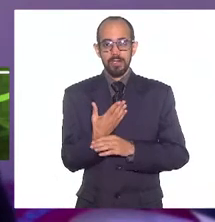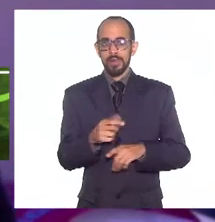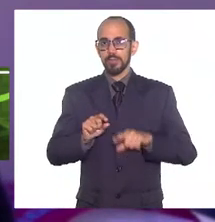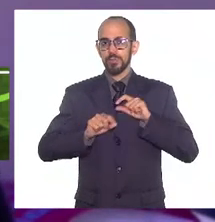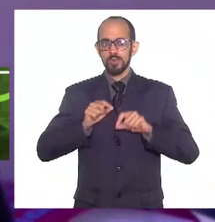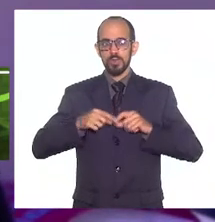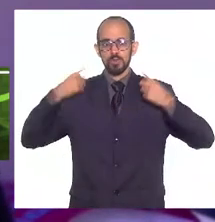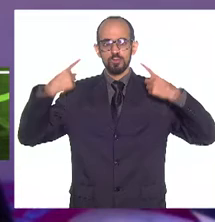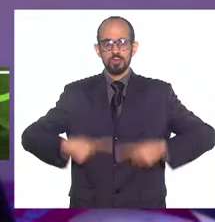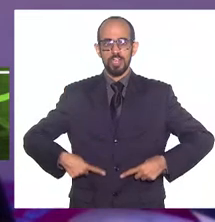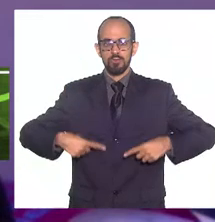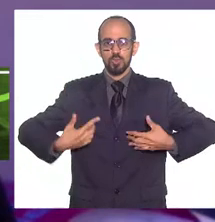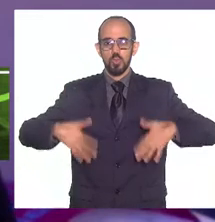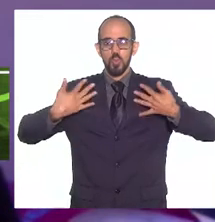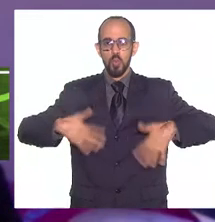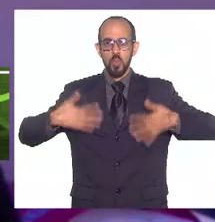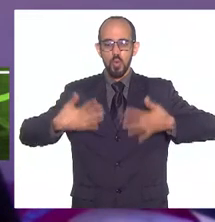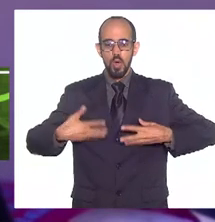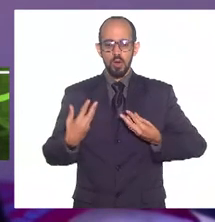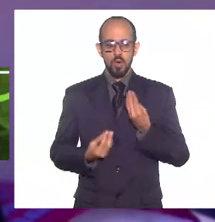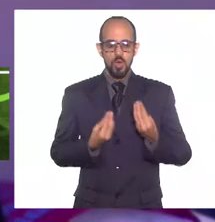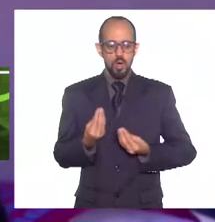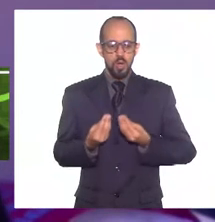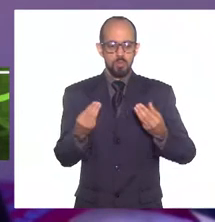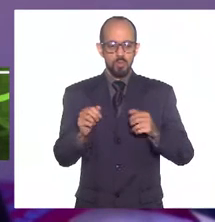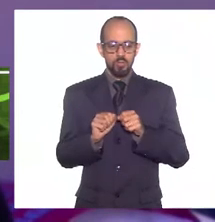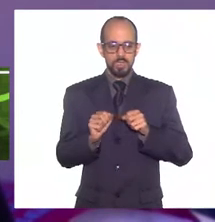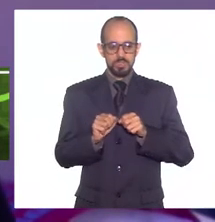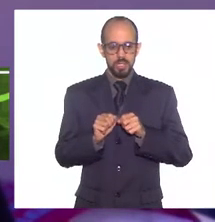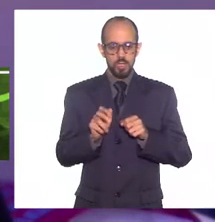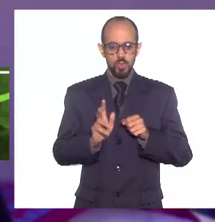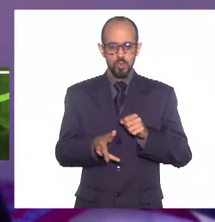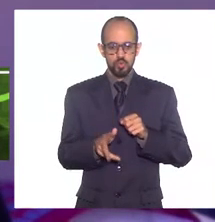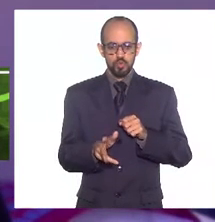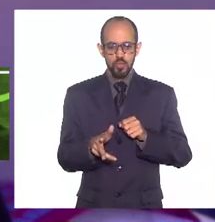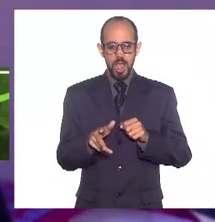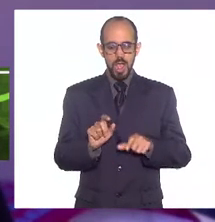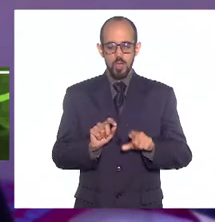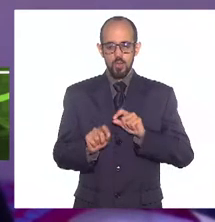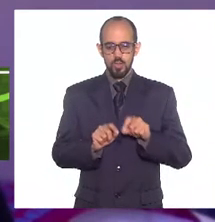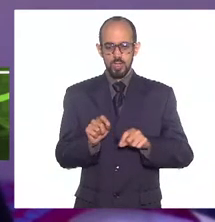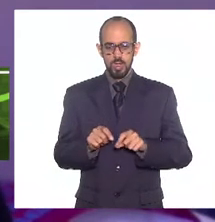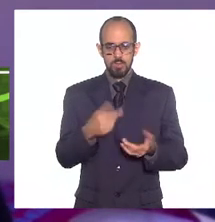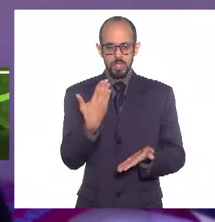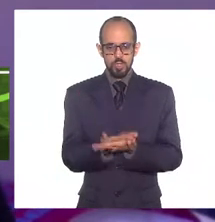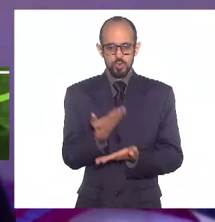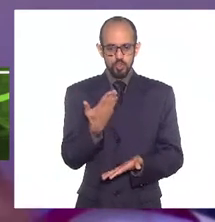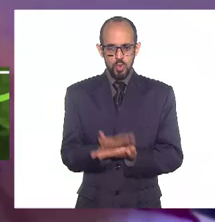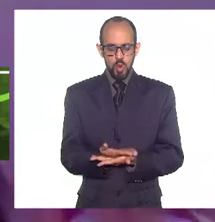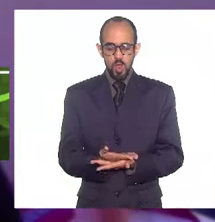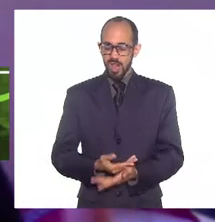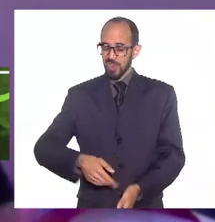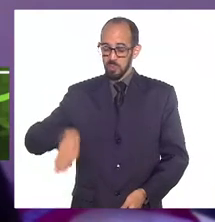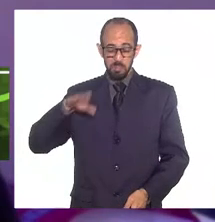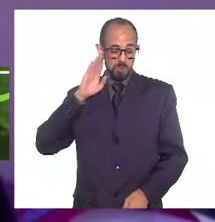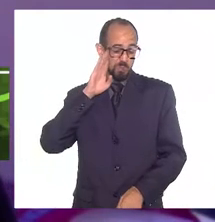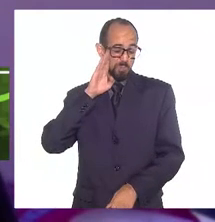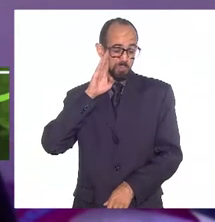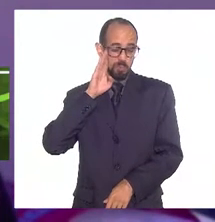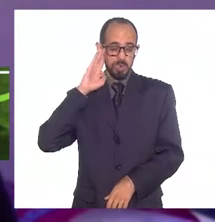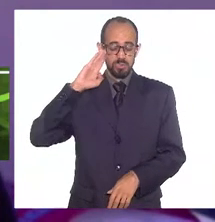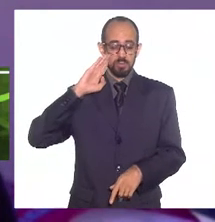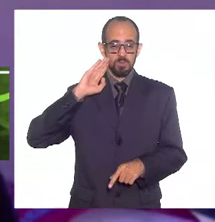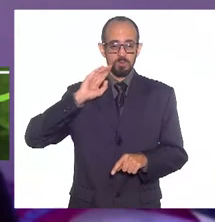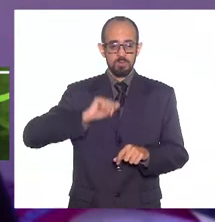esse desafio como manter uma escola cuja principal o